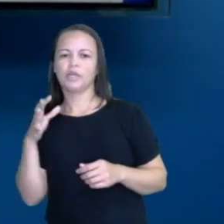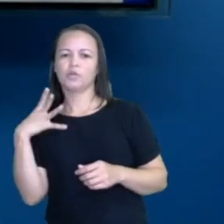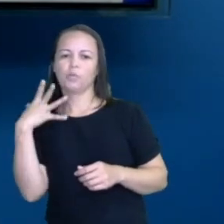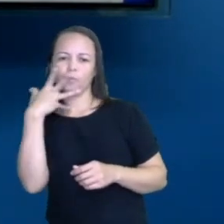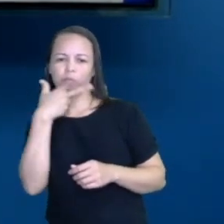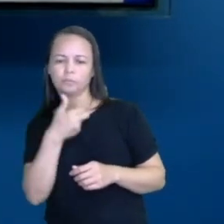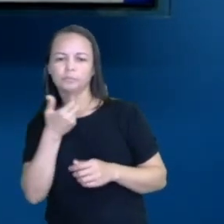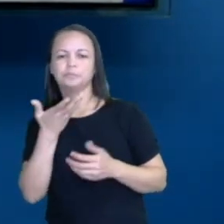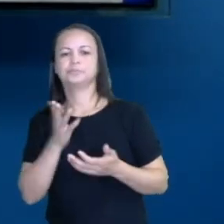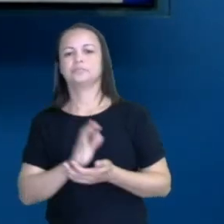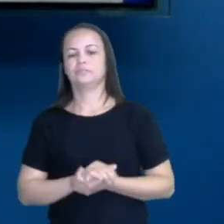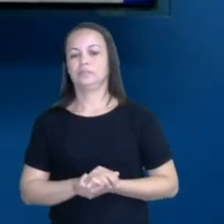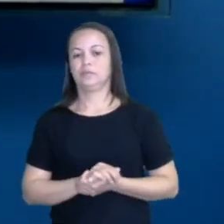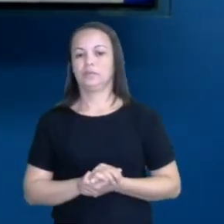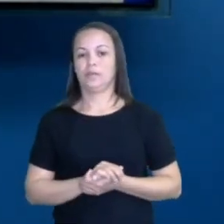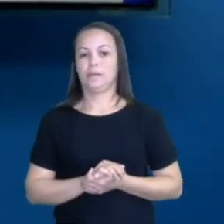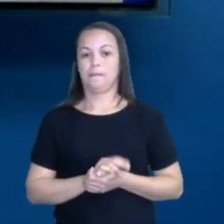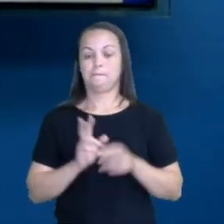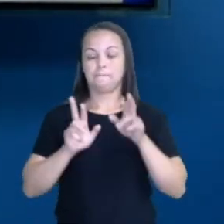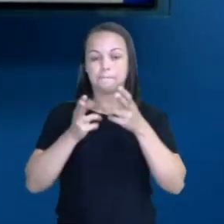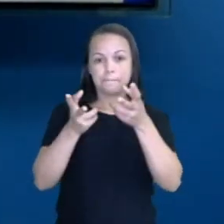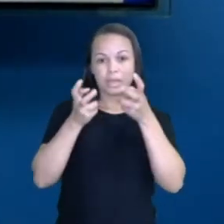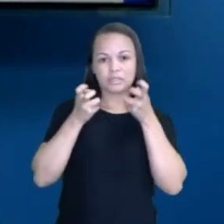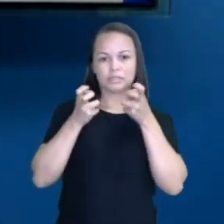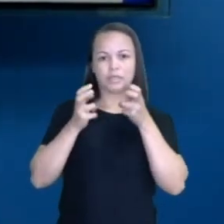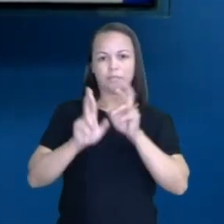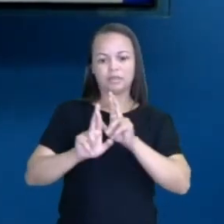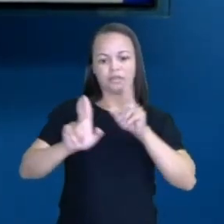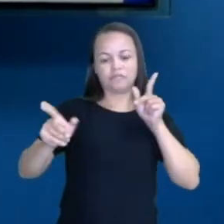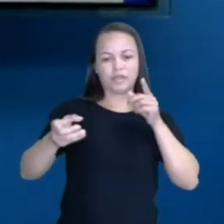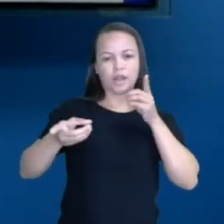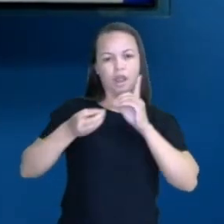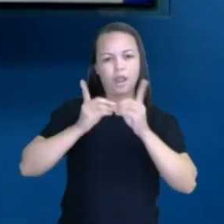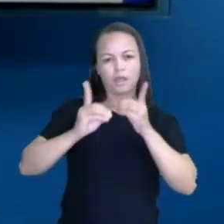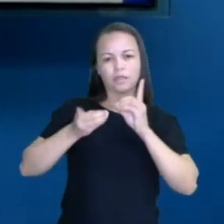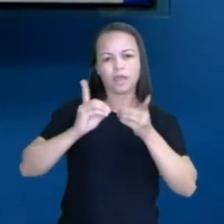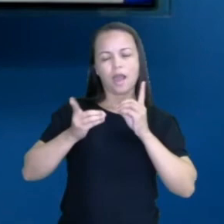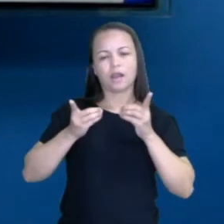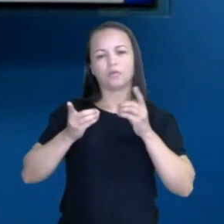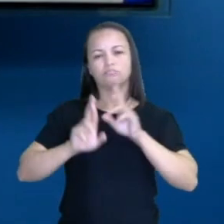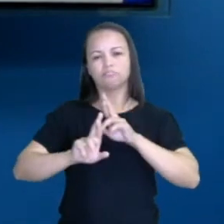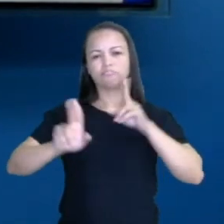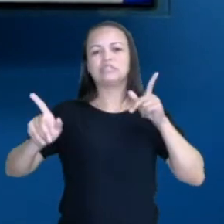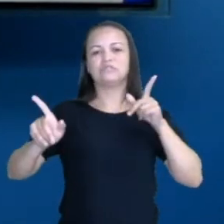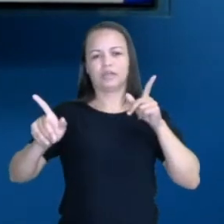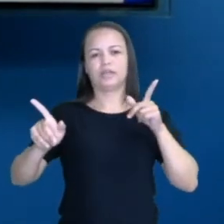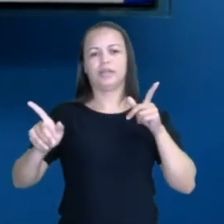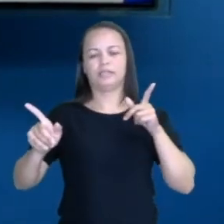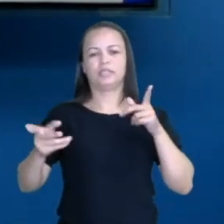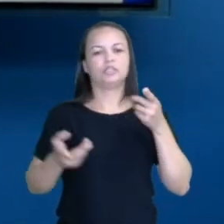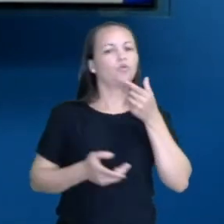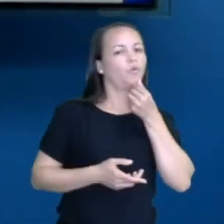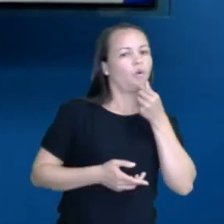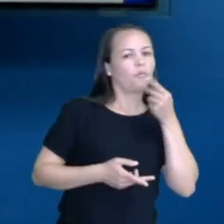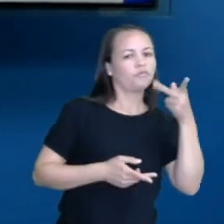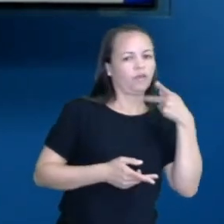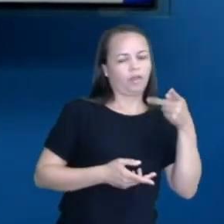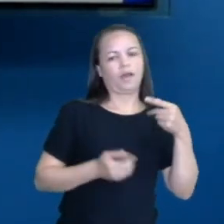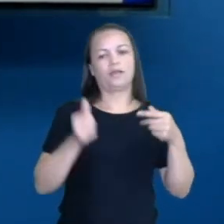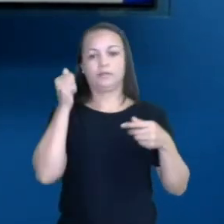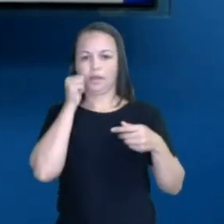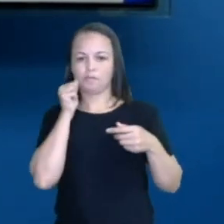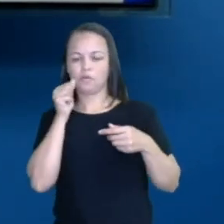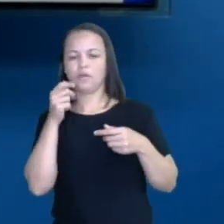nesse diálogo há uma diferença na forma do homem falar e há uma diferença na forma da mulher